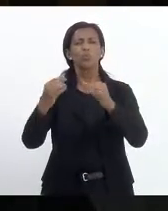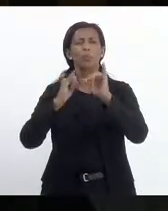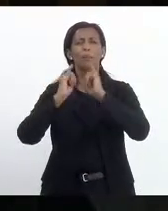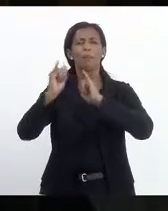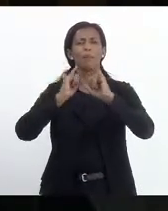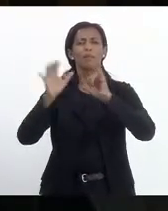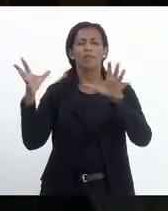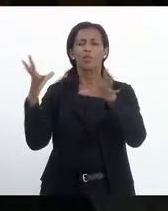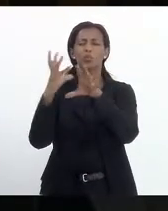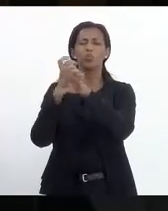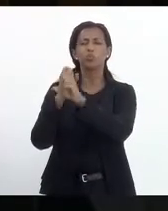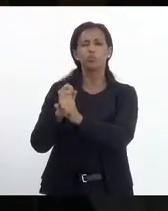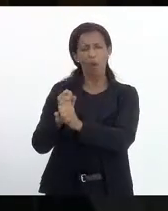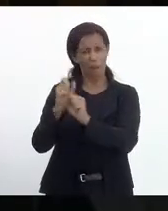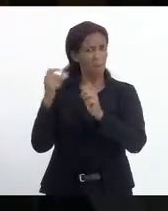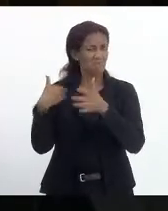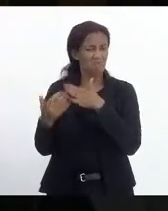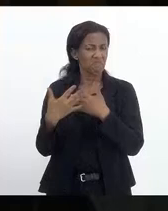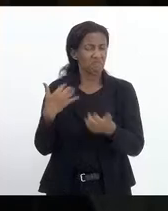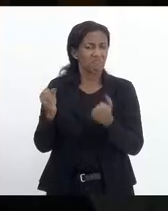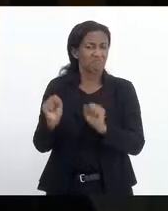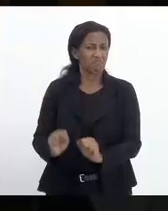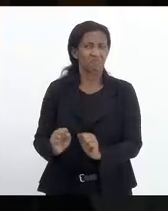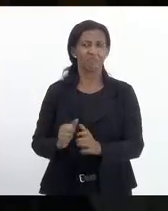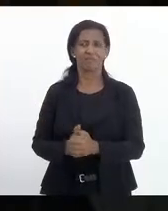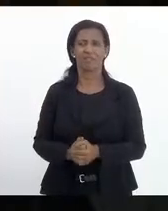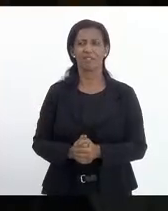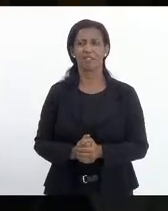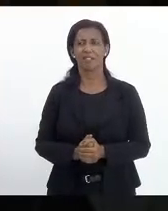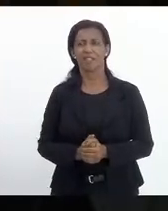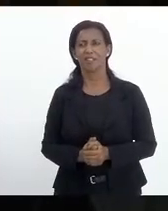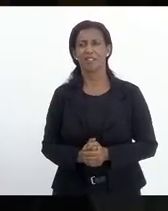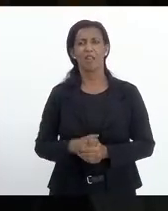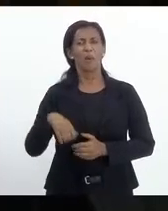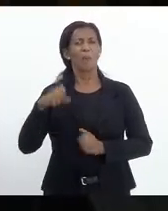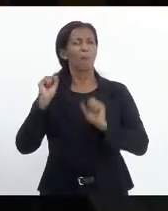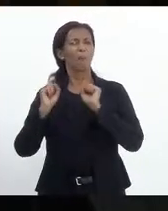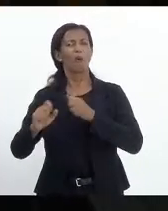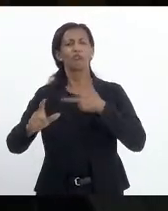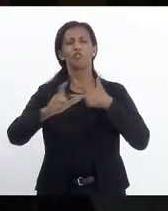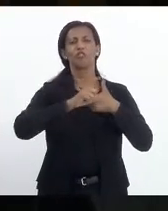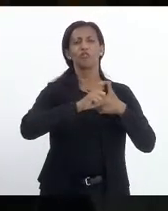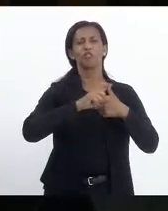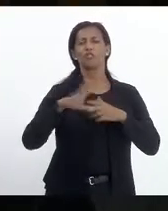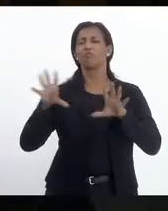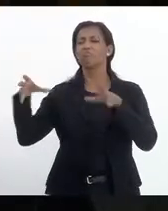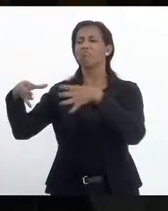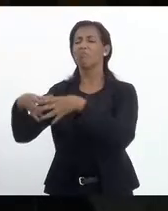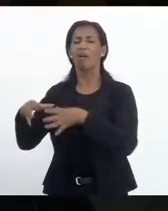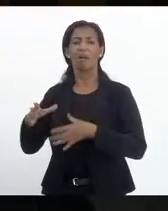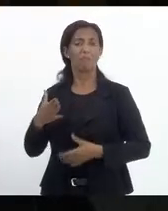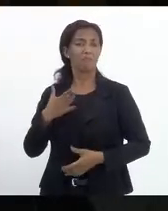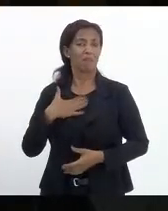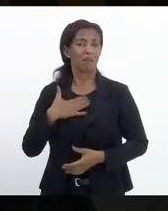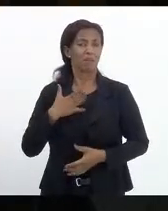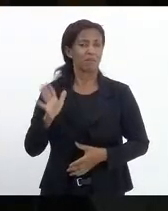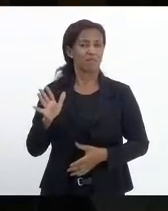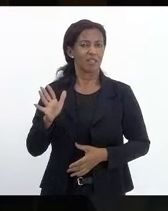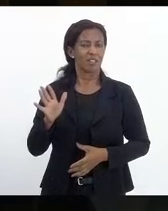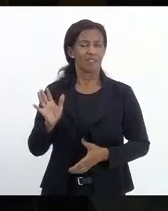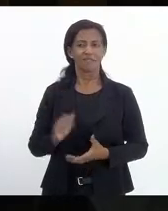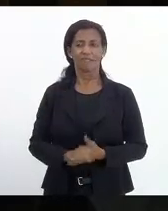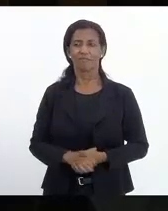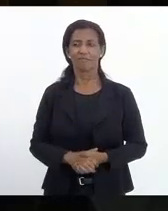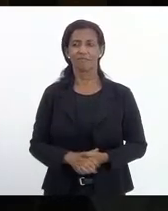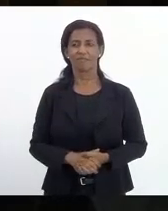mensagens juntar tudo numa só pouco importa Pode o Executivo mandar outro isso para mim não é a questão de